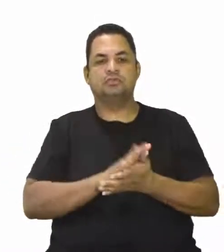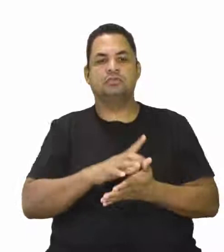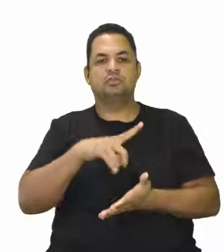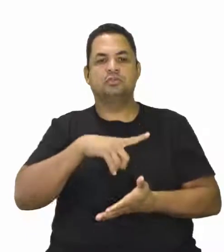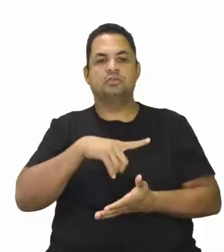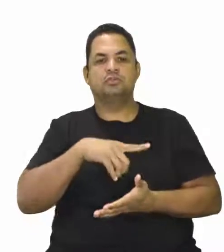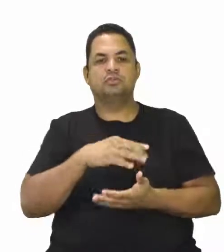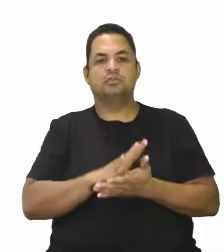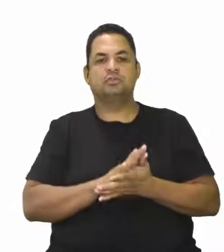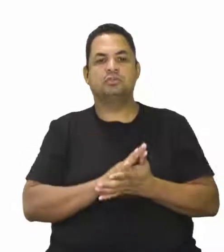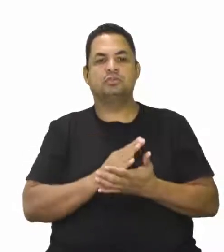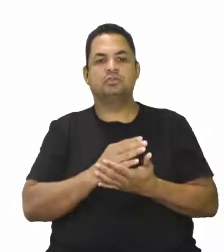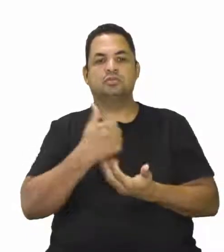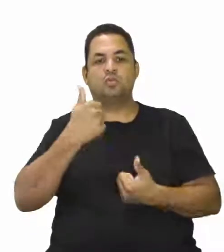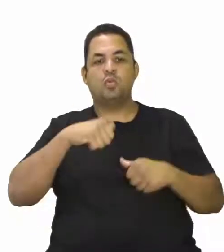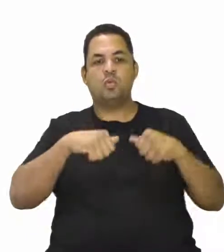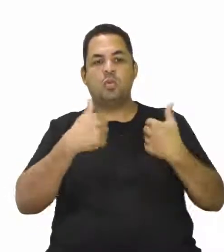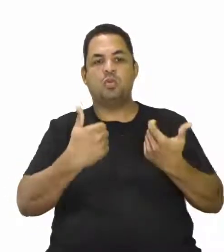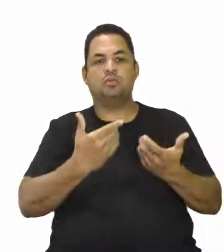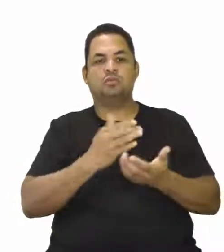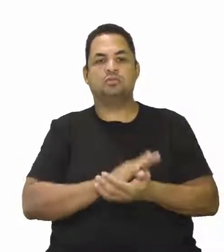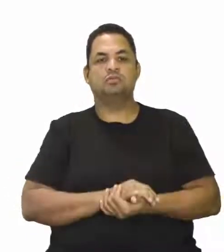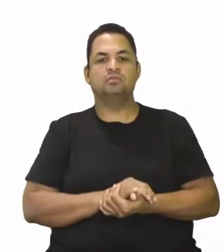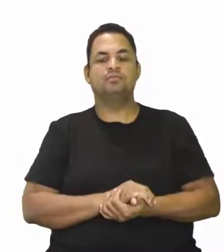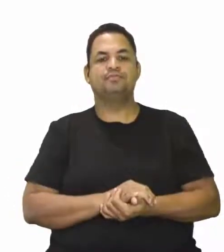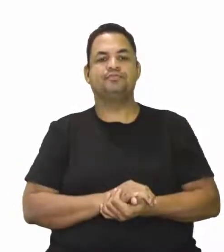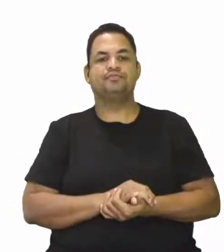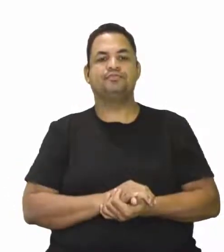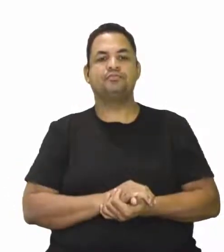os qualificativos, ou em espanhol,